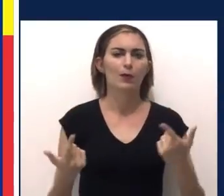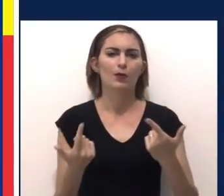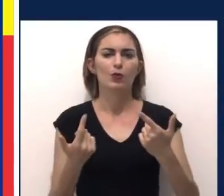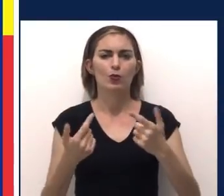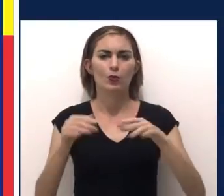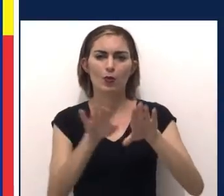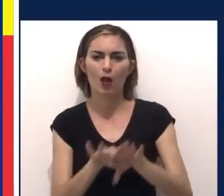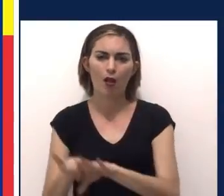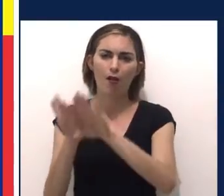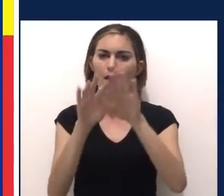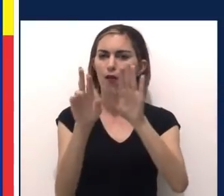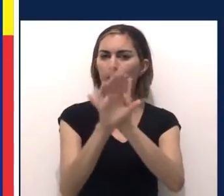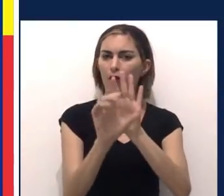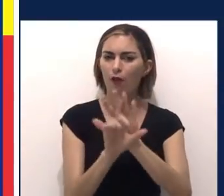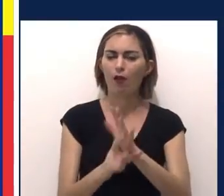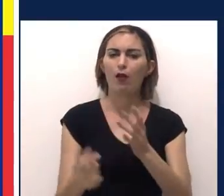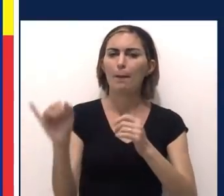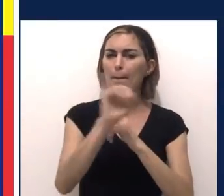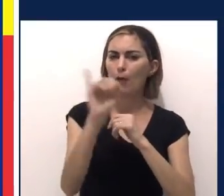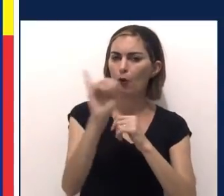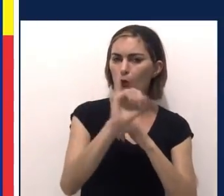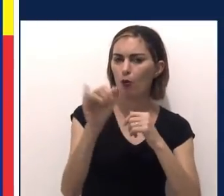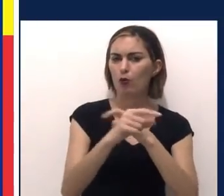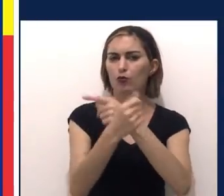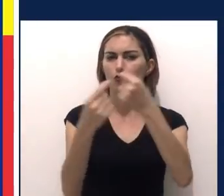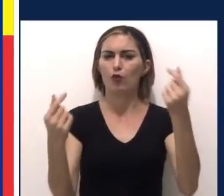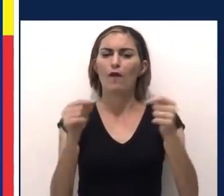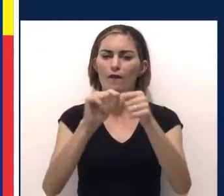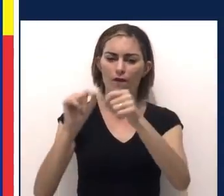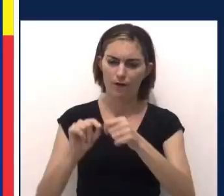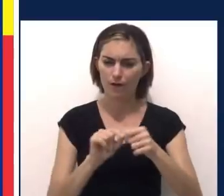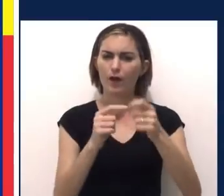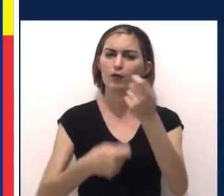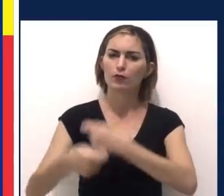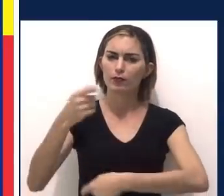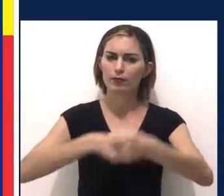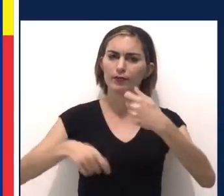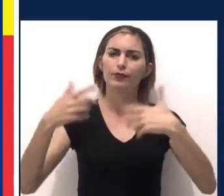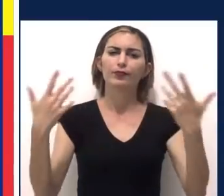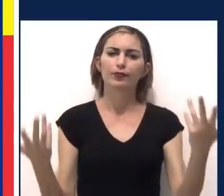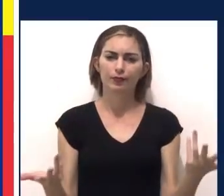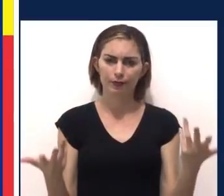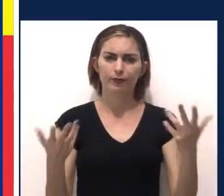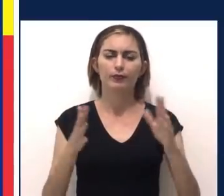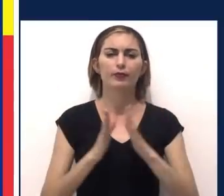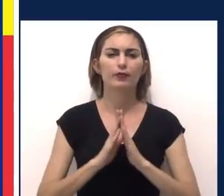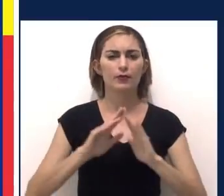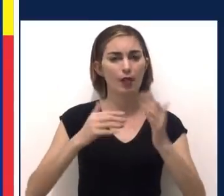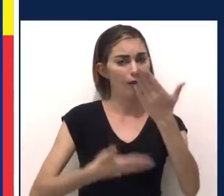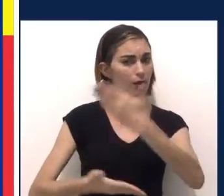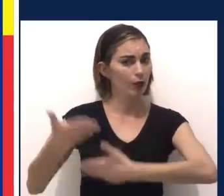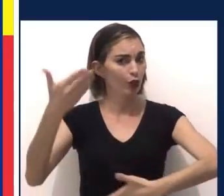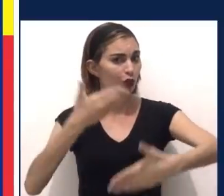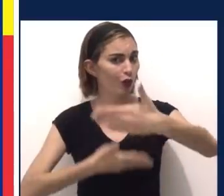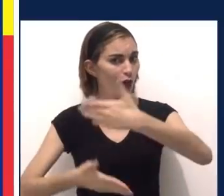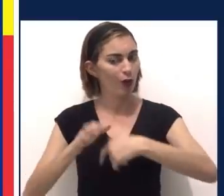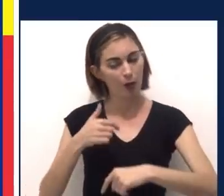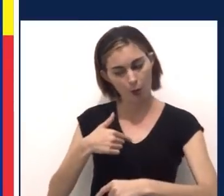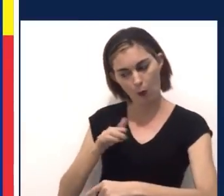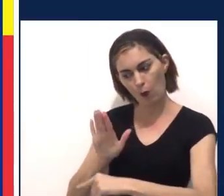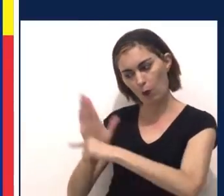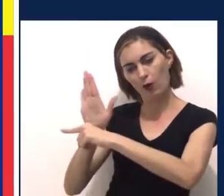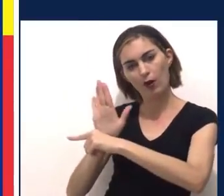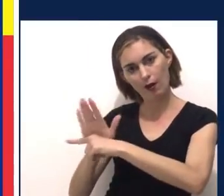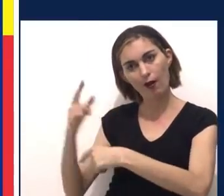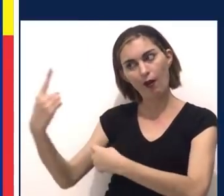pesos, medidas, impostos, para favorecer o comércio. Então, vejam, há uma troca. Eu